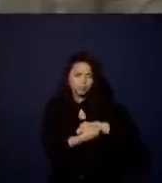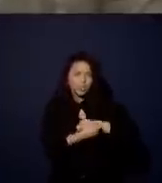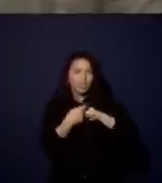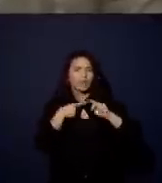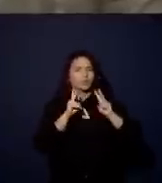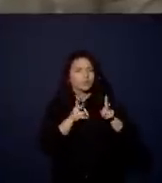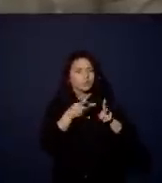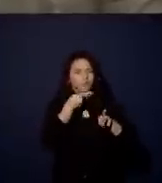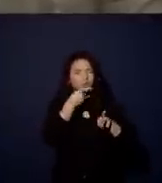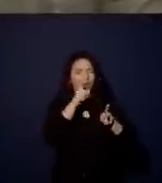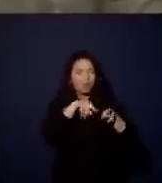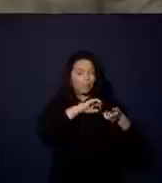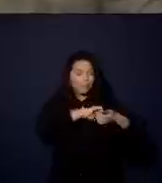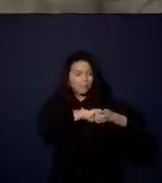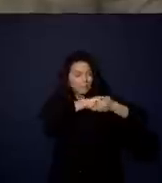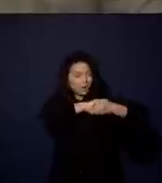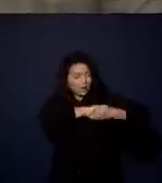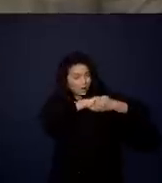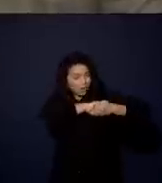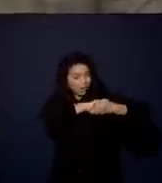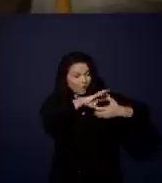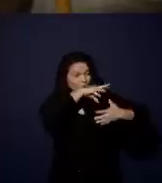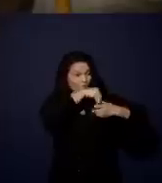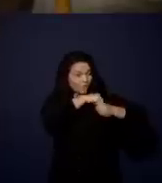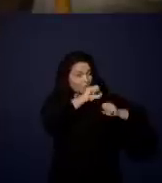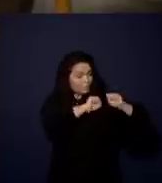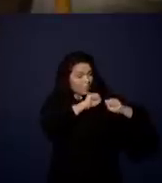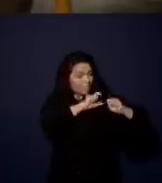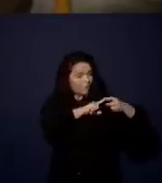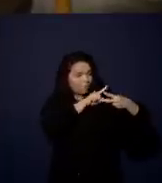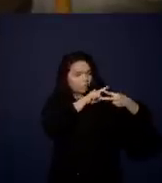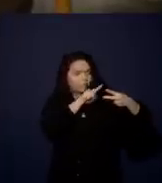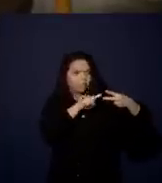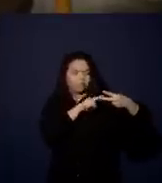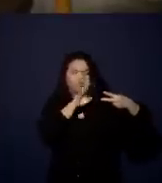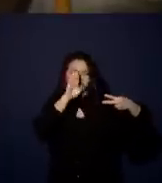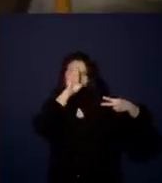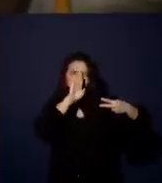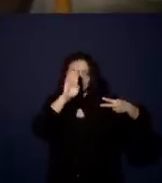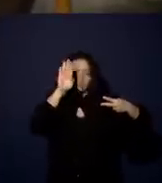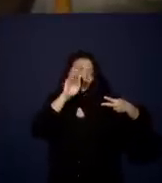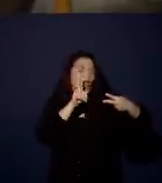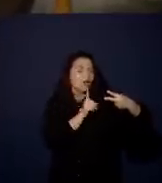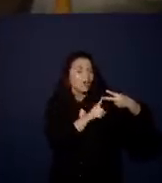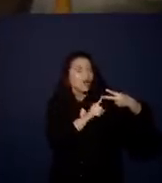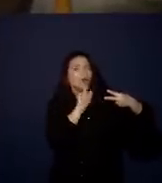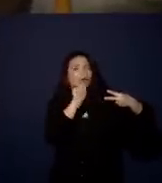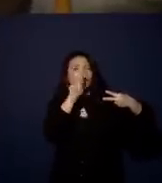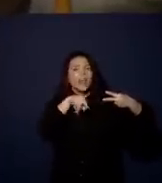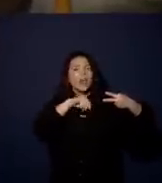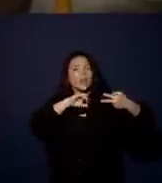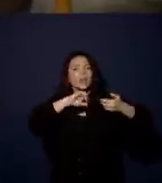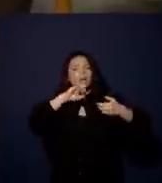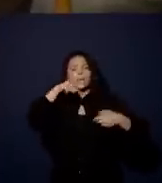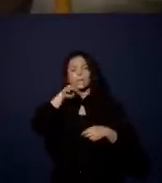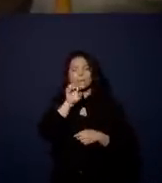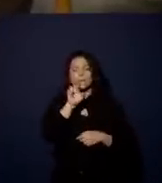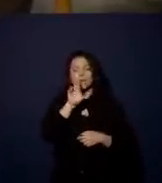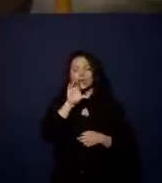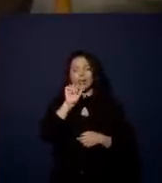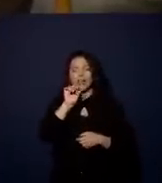Mercado Livre mas a empresa ela tem dois pilares o outro é o Mercado Pago que vem se desenvolvendo